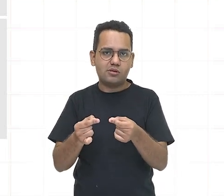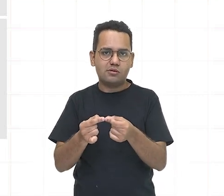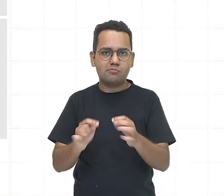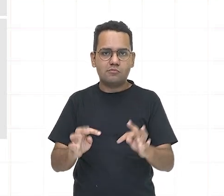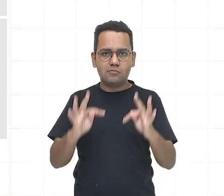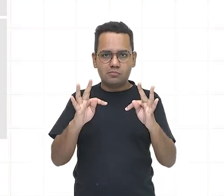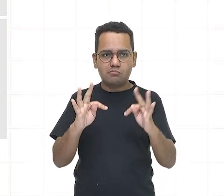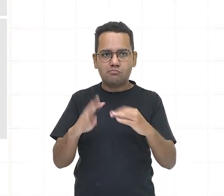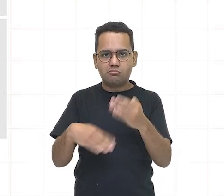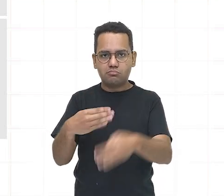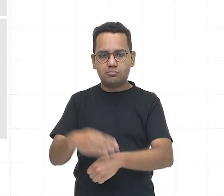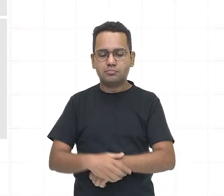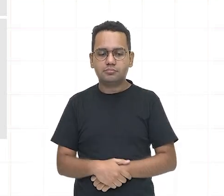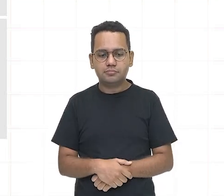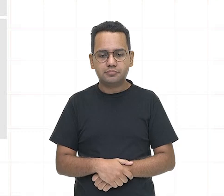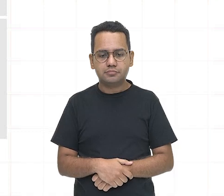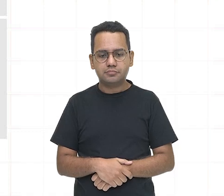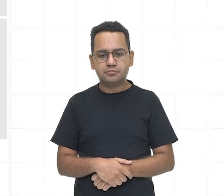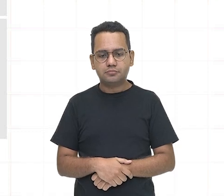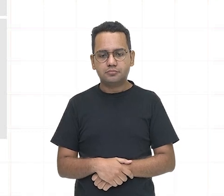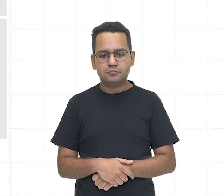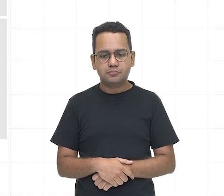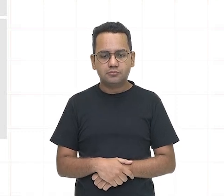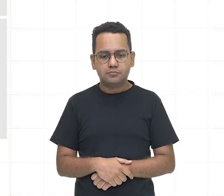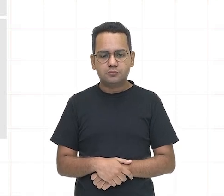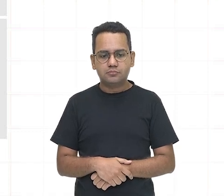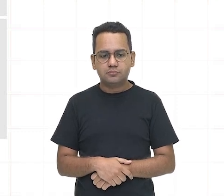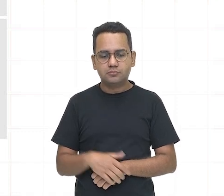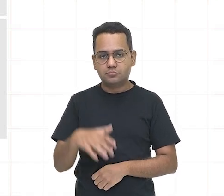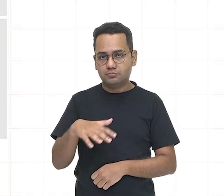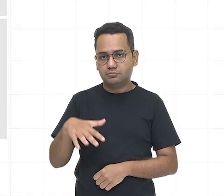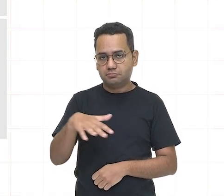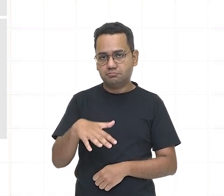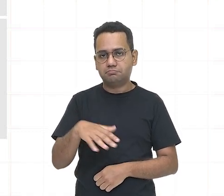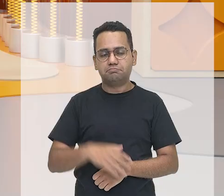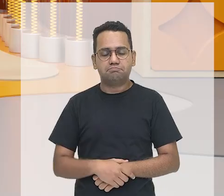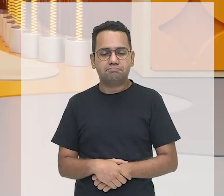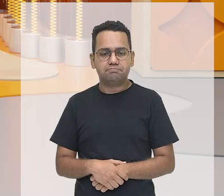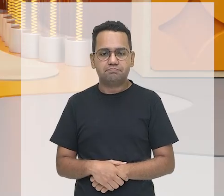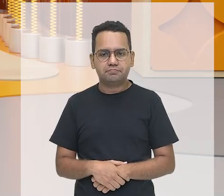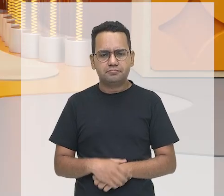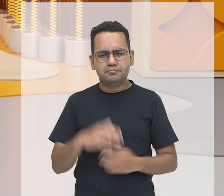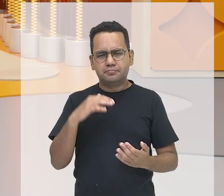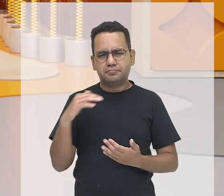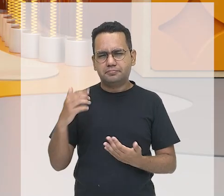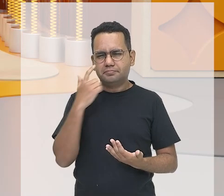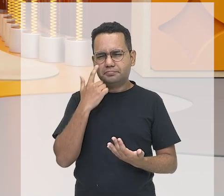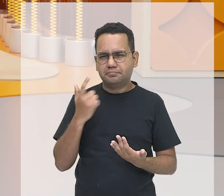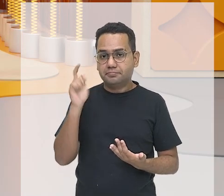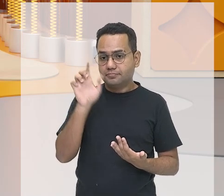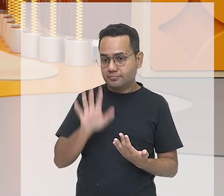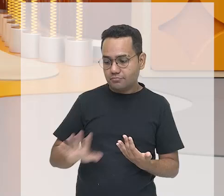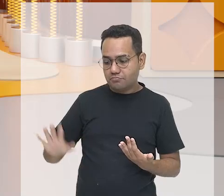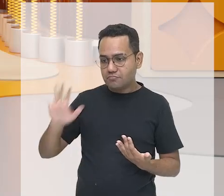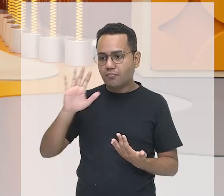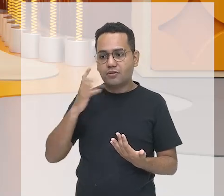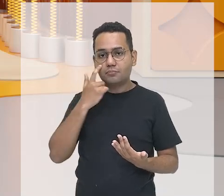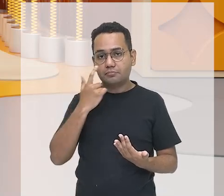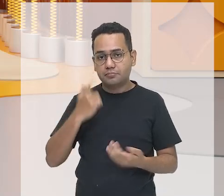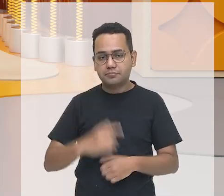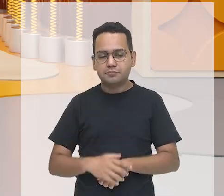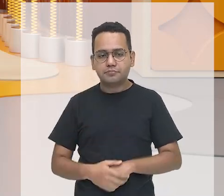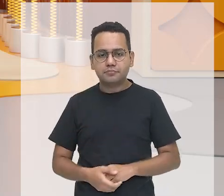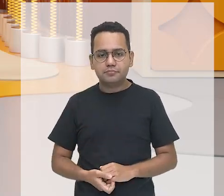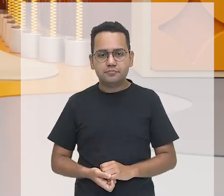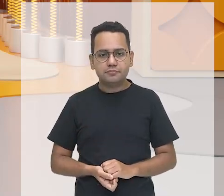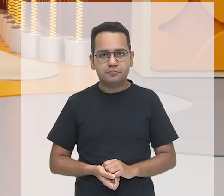e, consequentemente, no desenvolvimento econômico dessas áreas. Neste mapa, gente, que nós iremos observar agora, né,